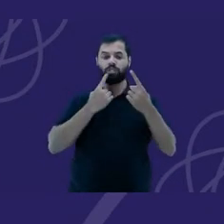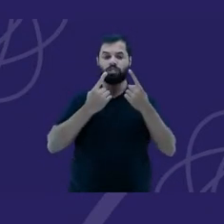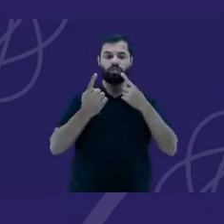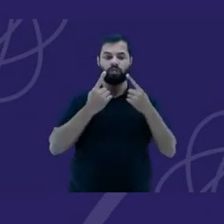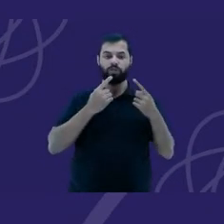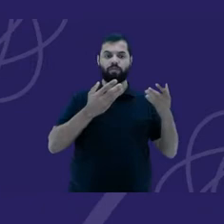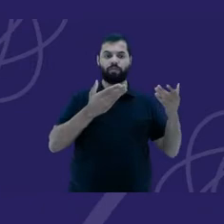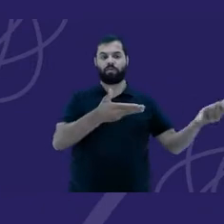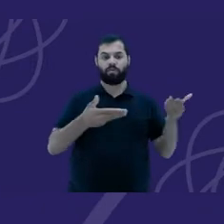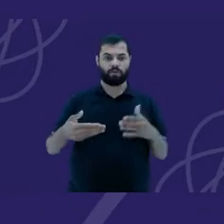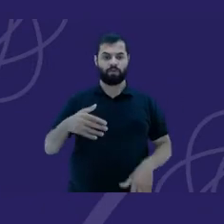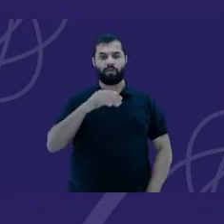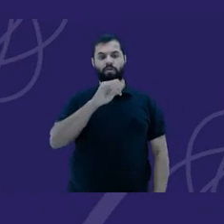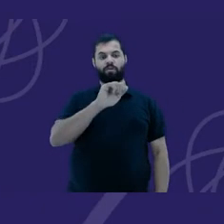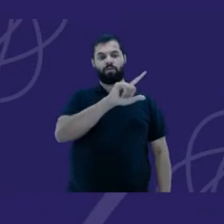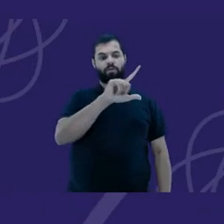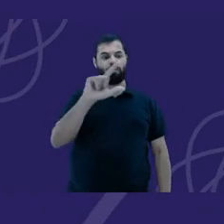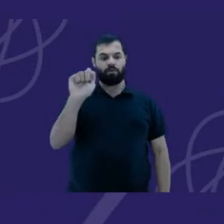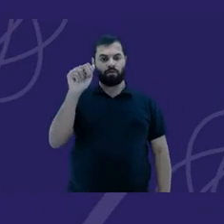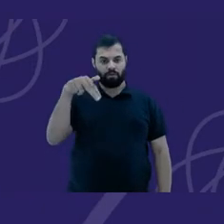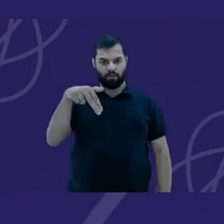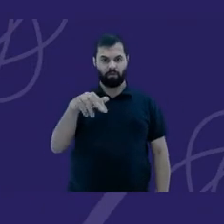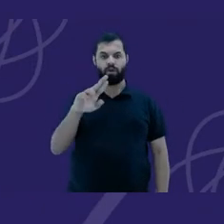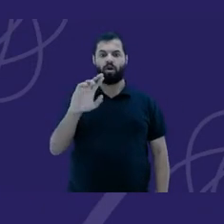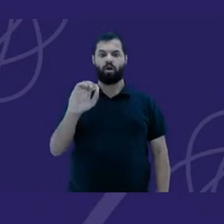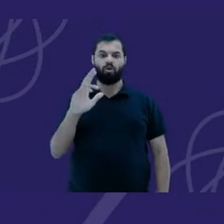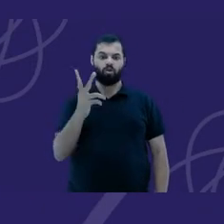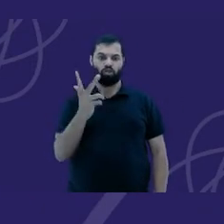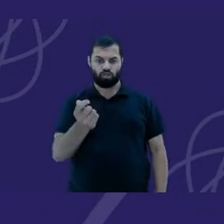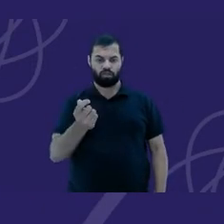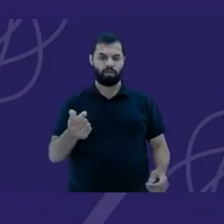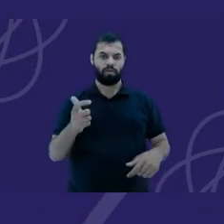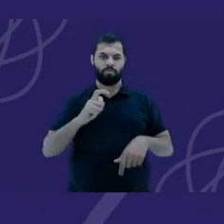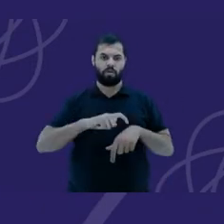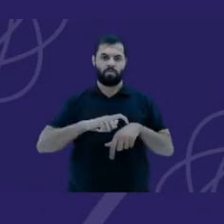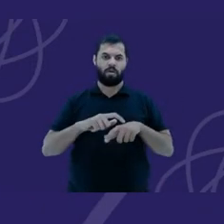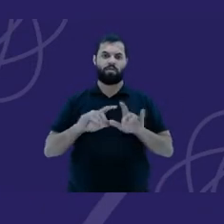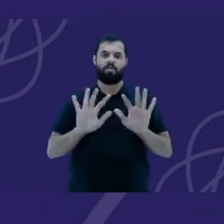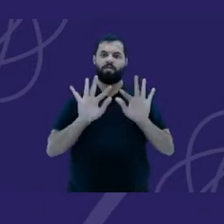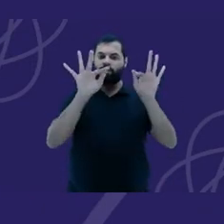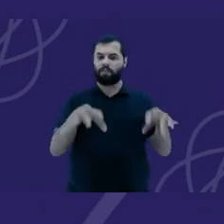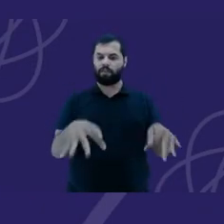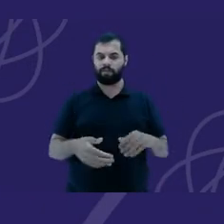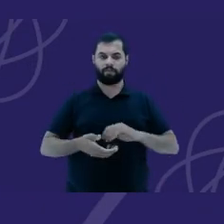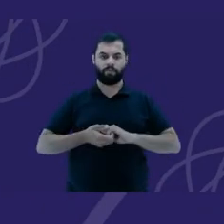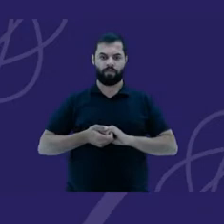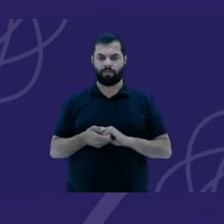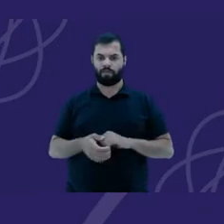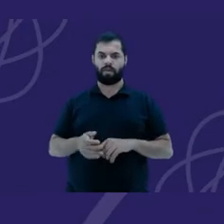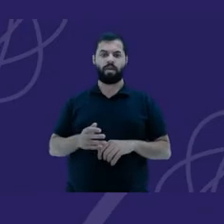para fazer um fechamento, né, cantando